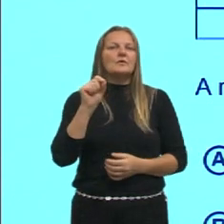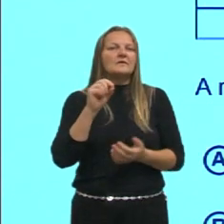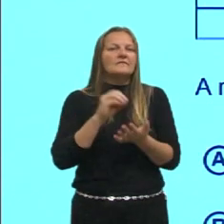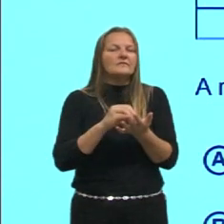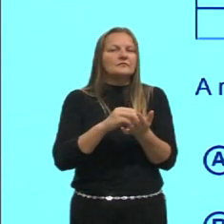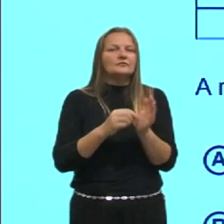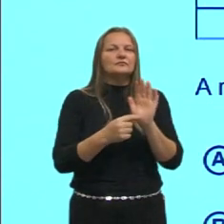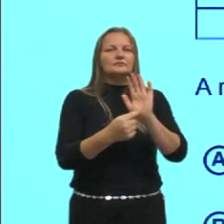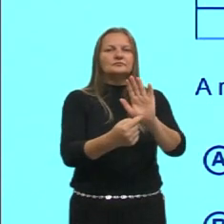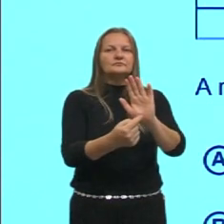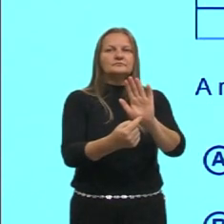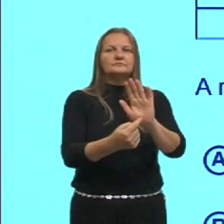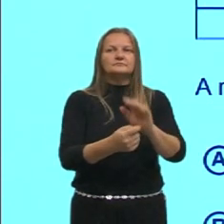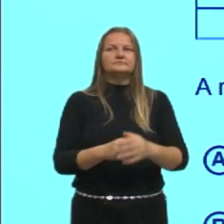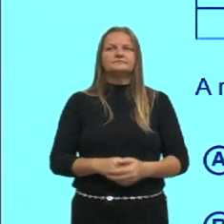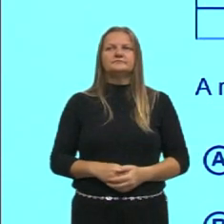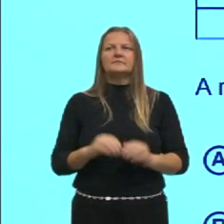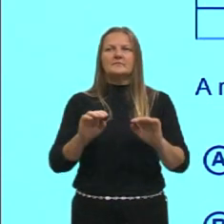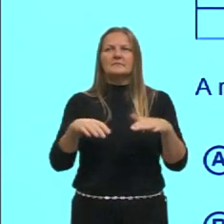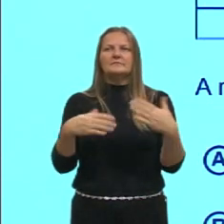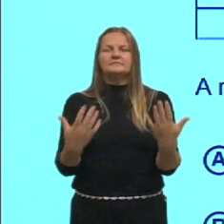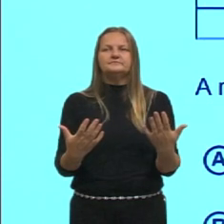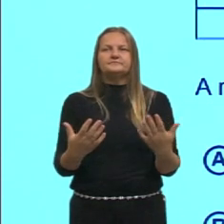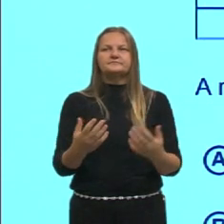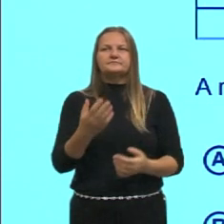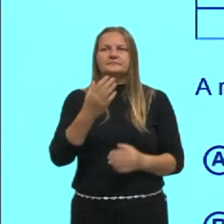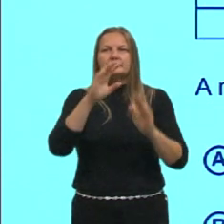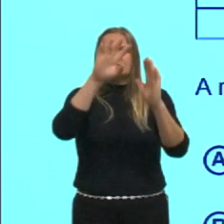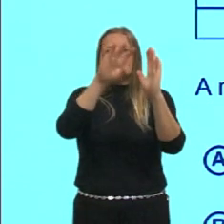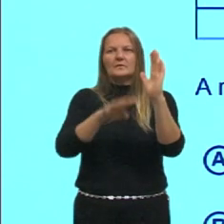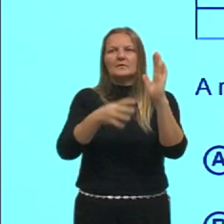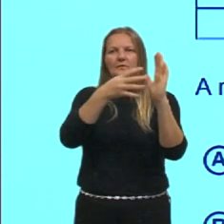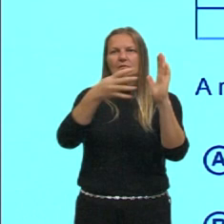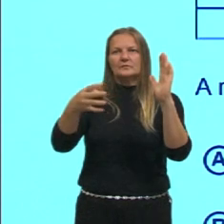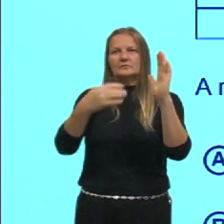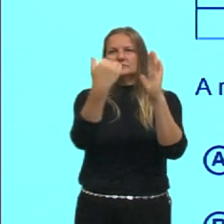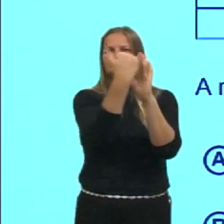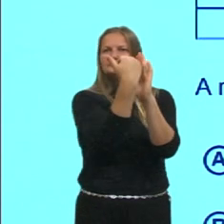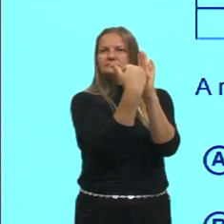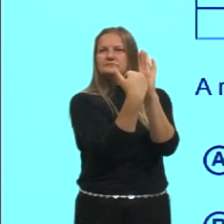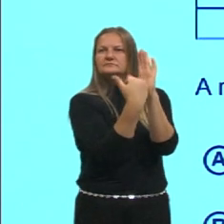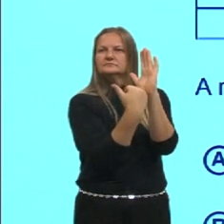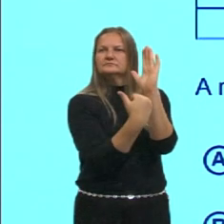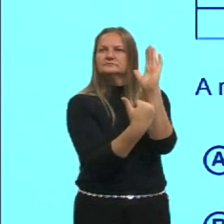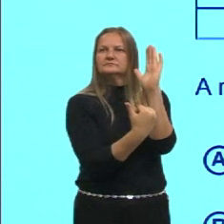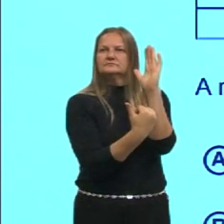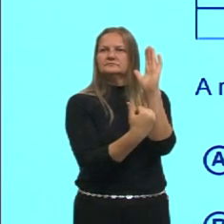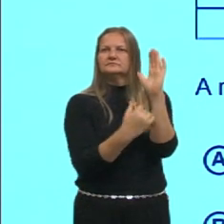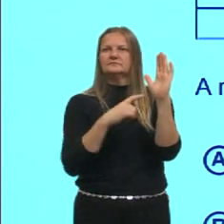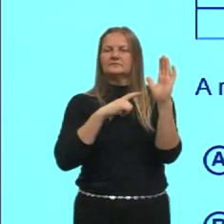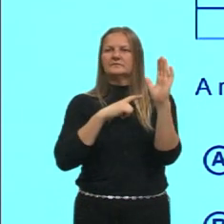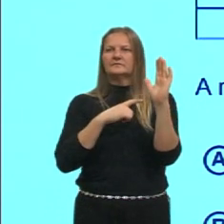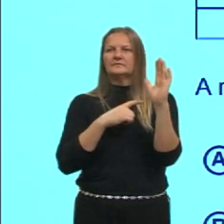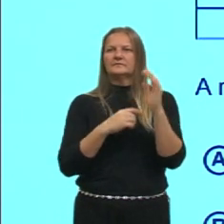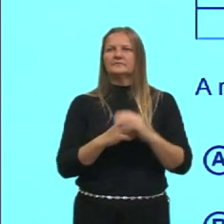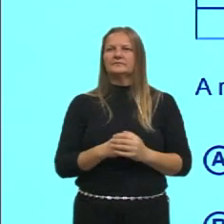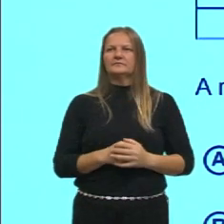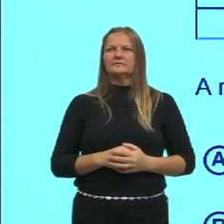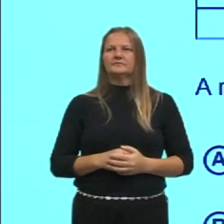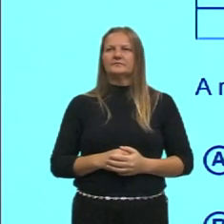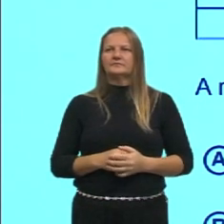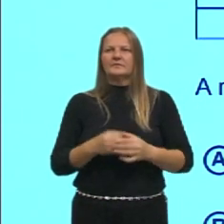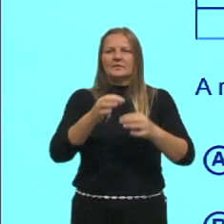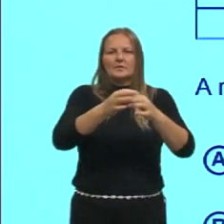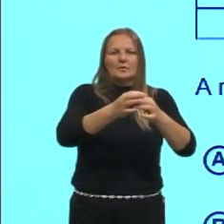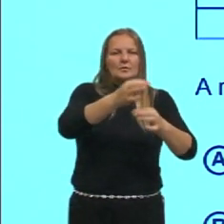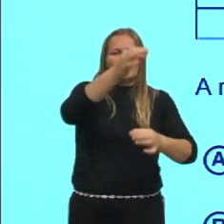cita os tubos Então os alimentos estão listados no quadros e nesses mesmo quadro O que que traz além do número do tubo de ensaio